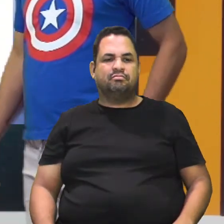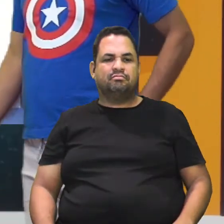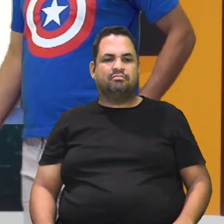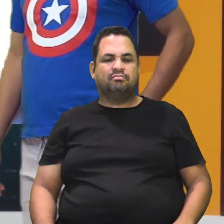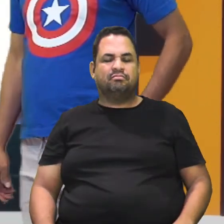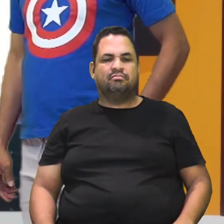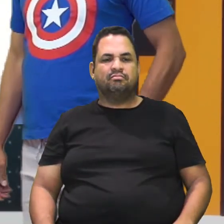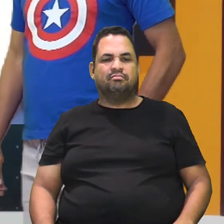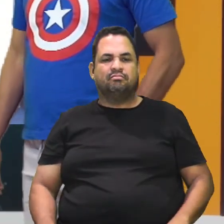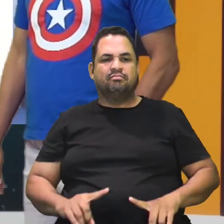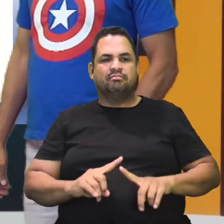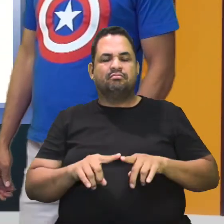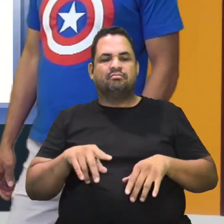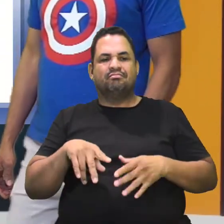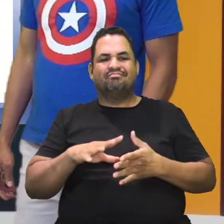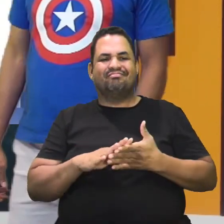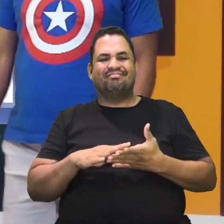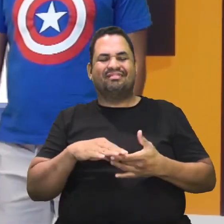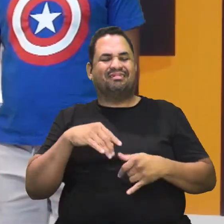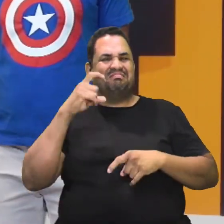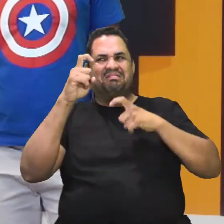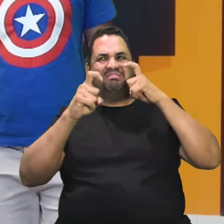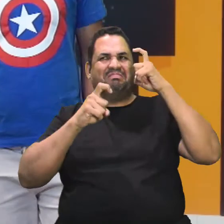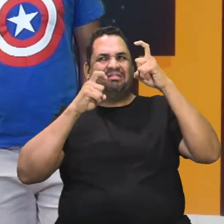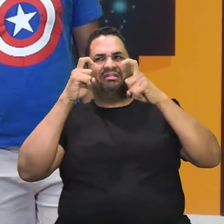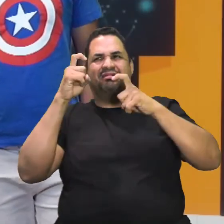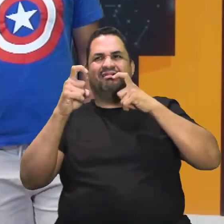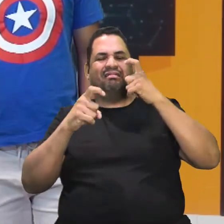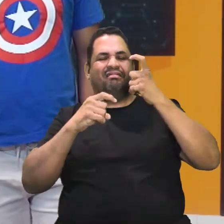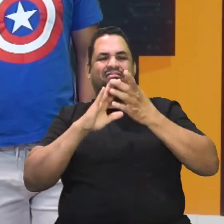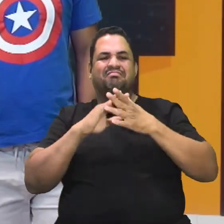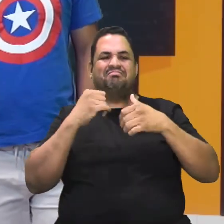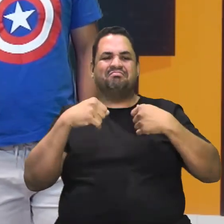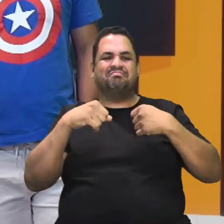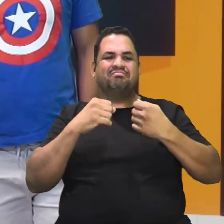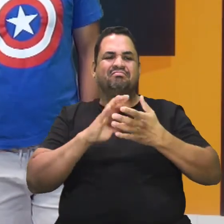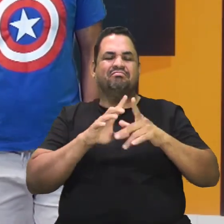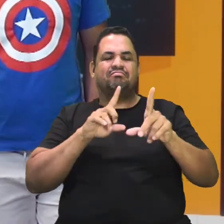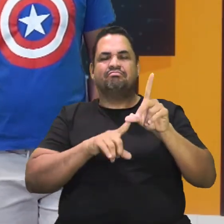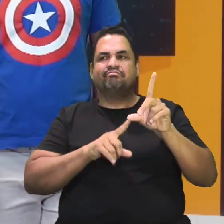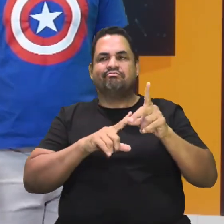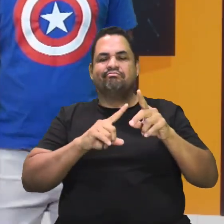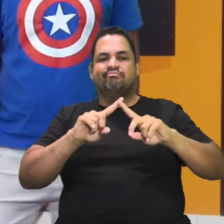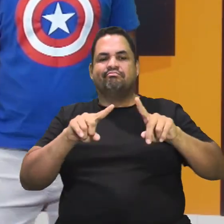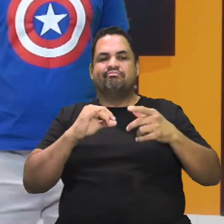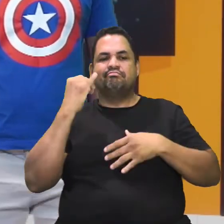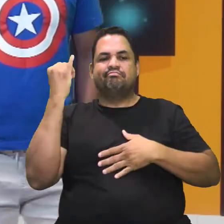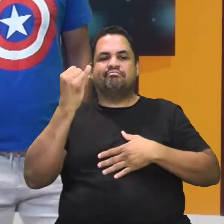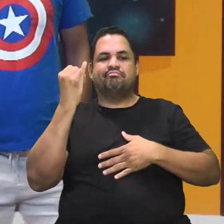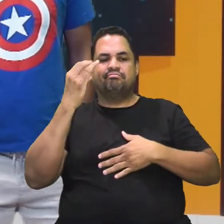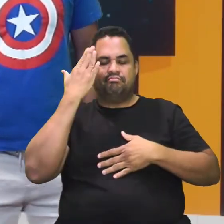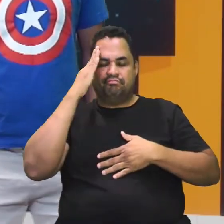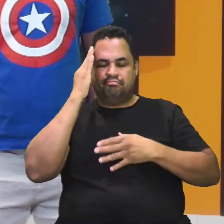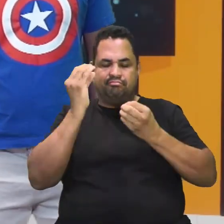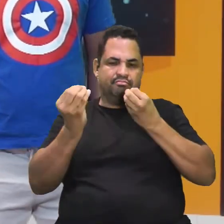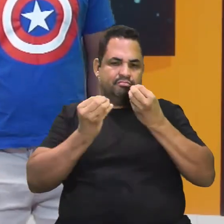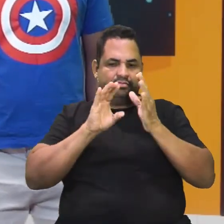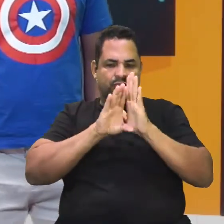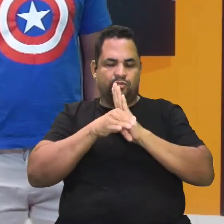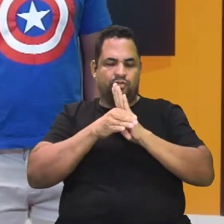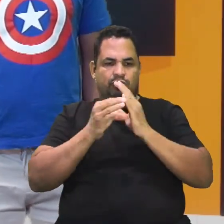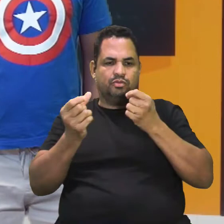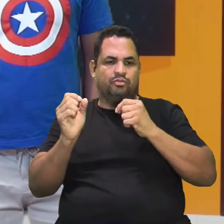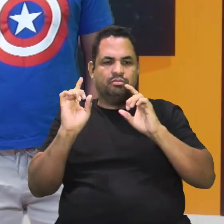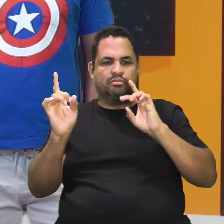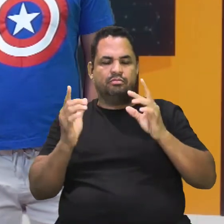aqui é C. Mas como a gente disse, não vamos se preocupar muito assim, é necessário essas letrinhas? Mas o mais importante é você entender o conceito e